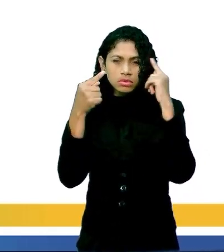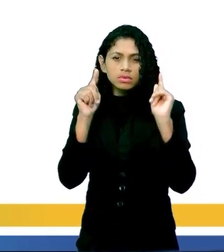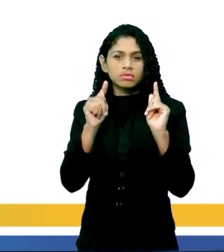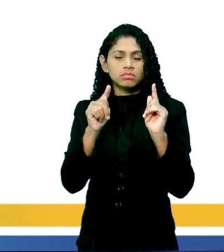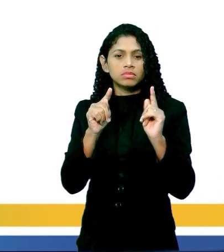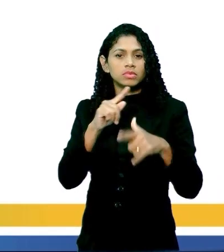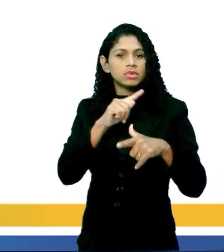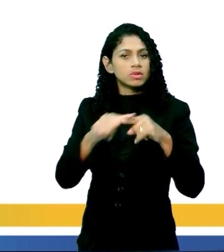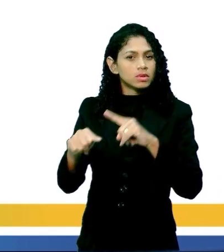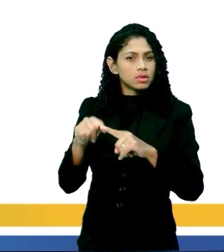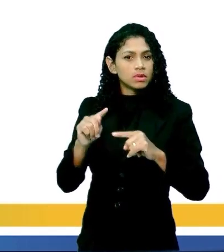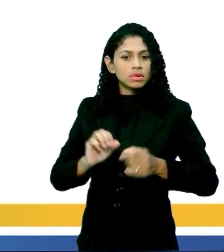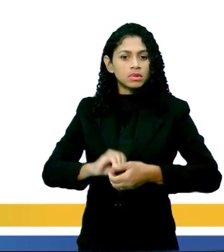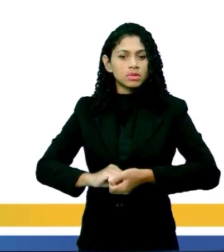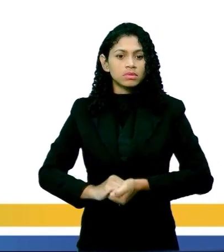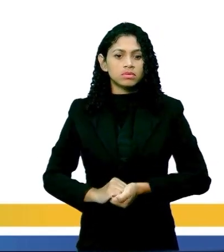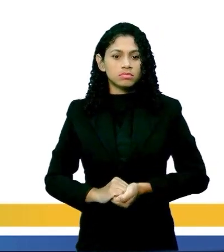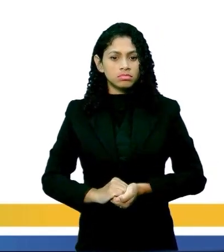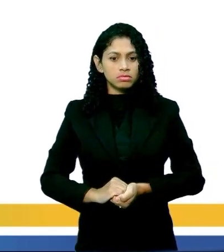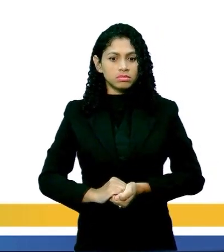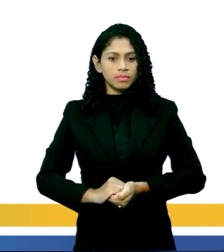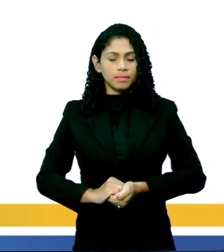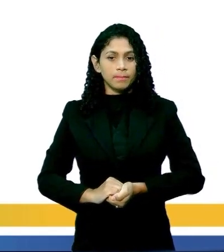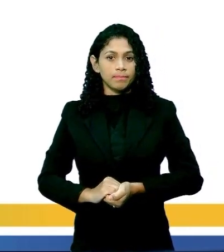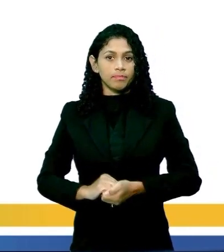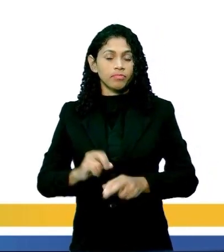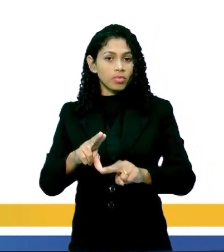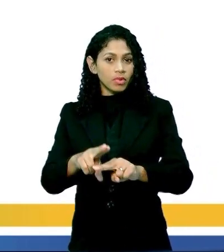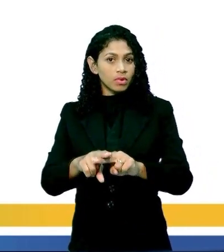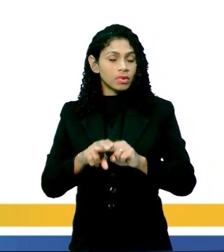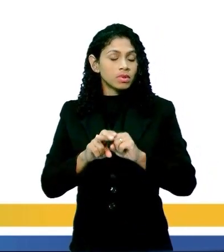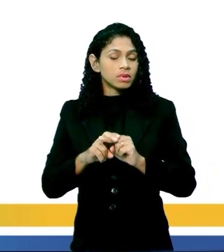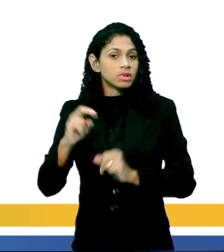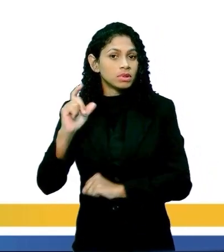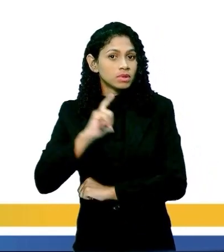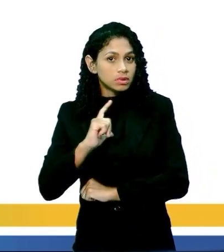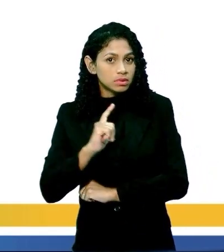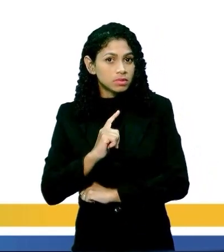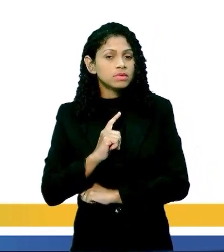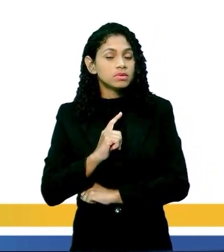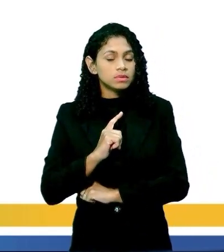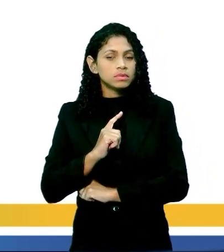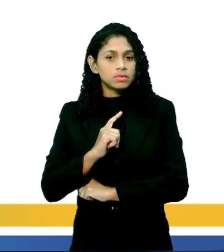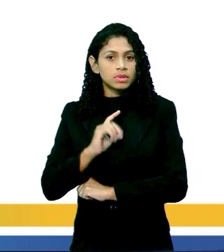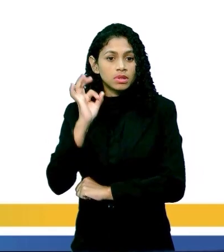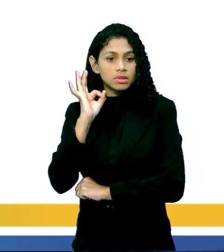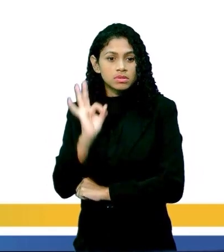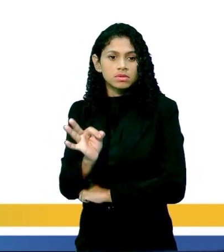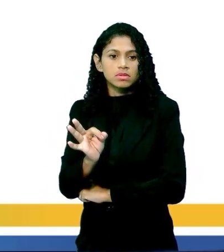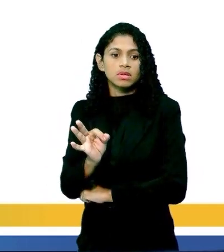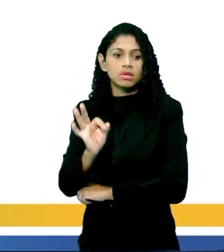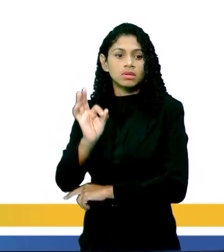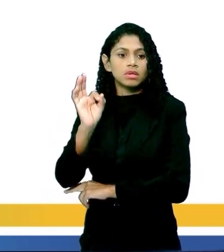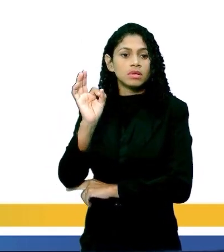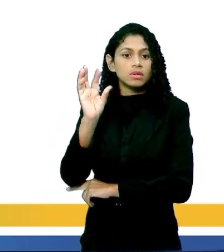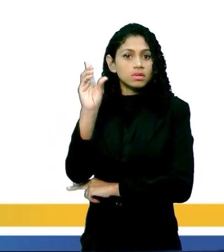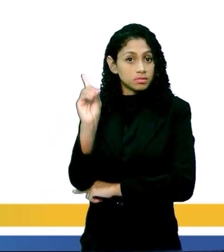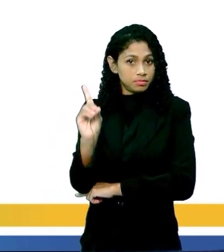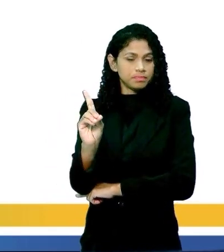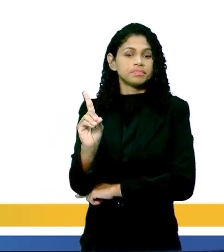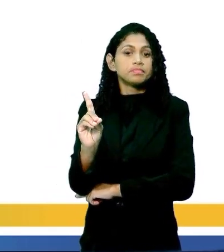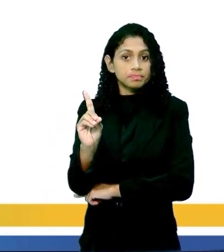ideias e emoções. Portanto, nós temos aí a nossa alternativa assertiva